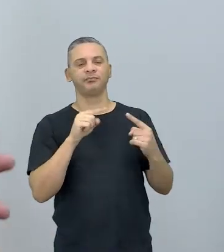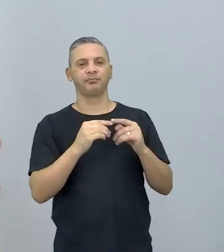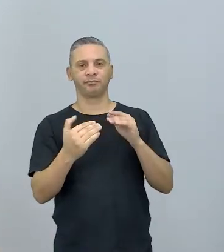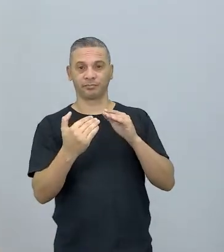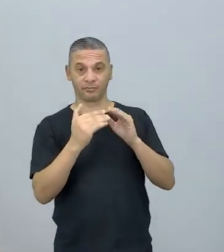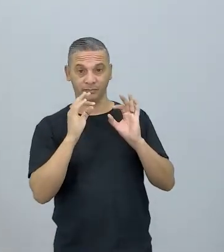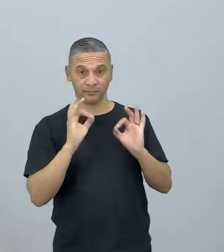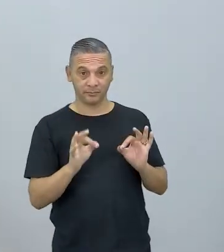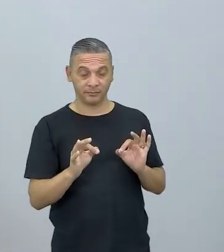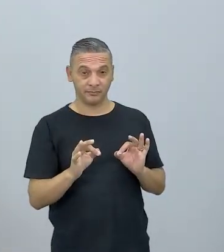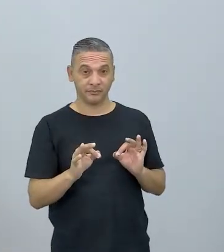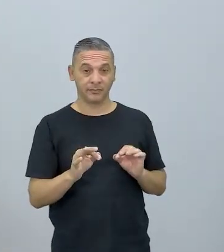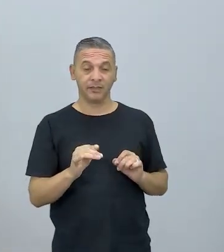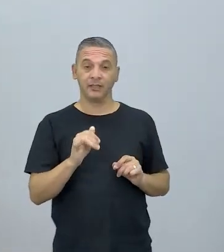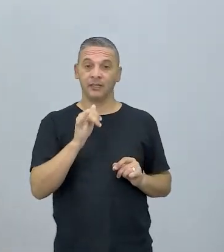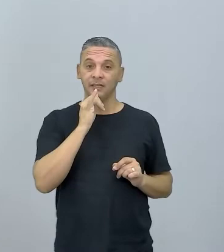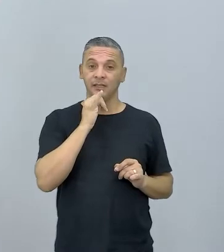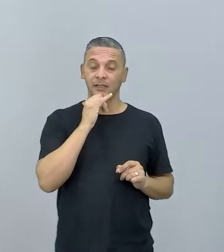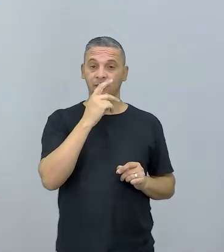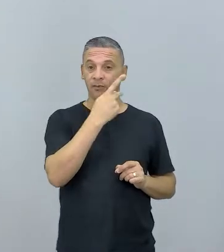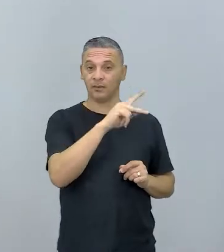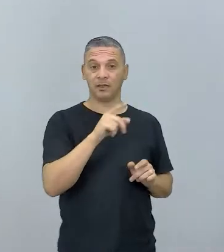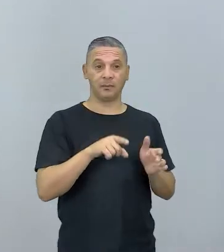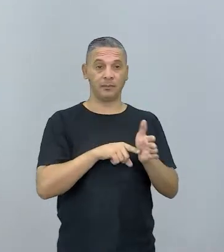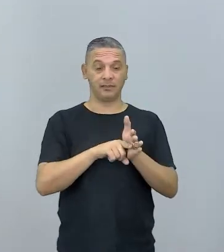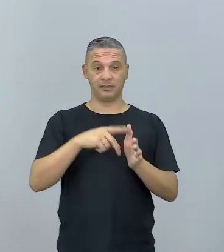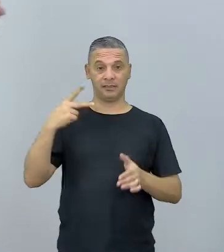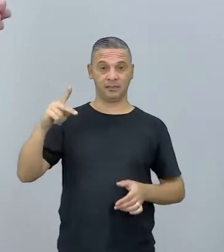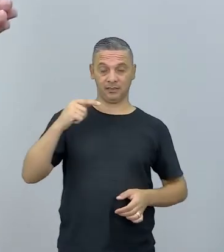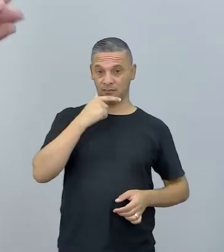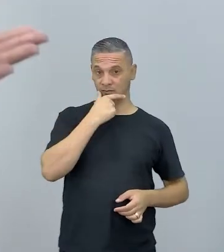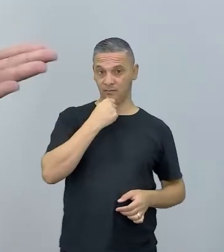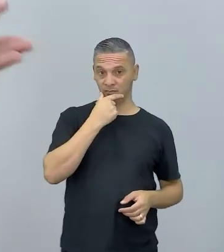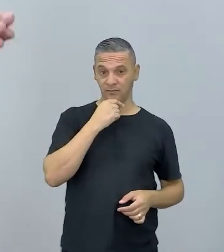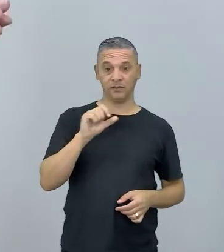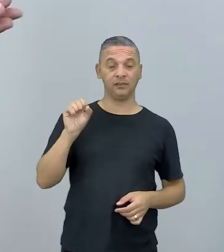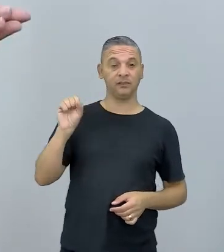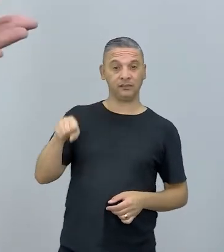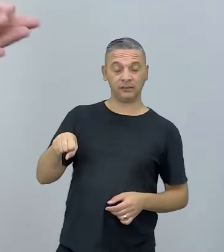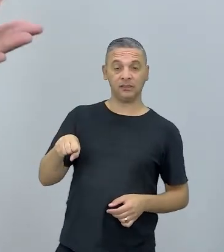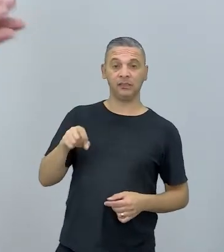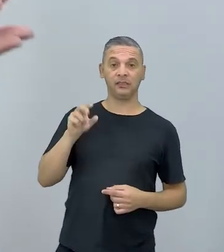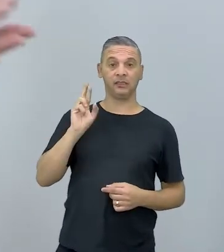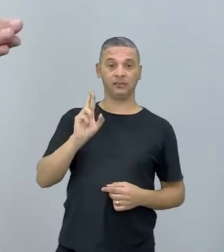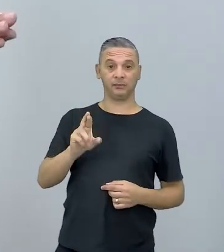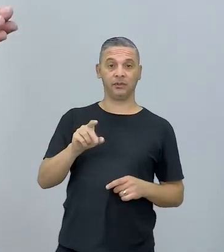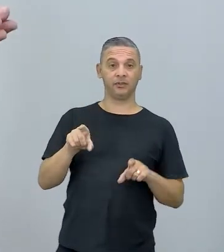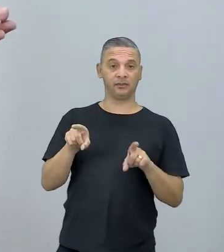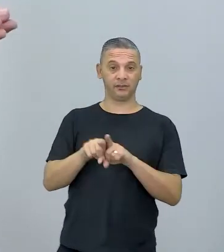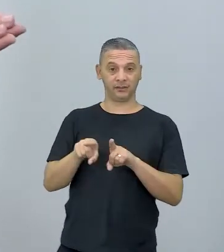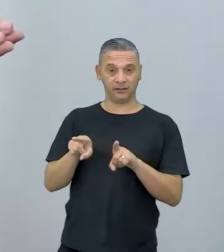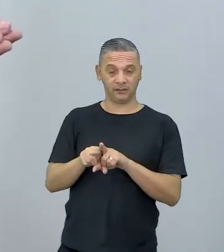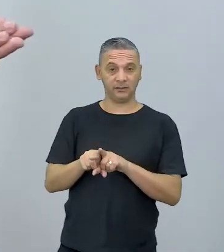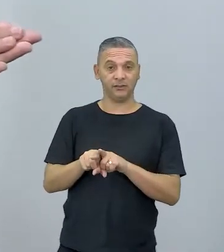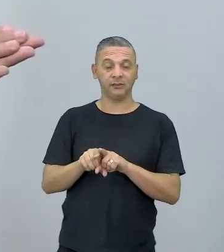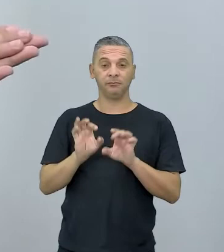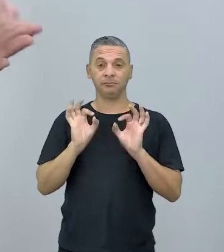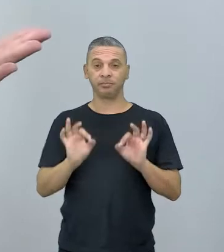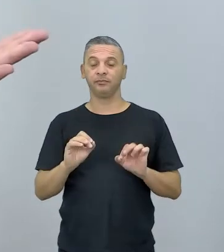coerente, que era a hipótese de pesquisa dele, né? Ele via que sim, aquelas respostas dos questionários